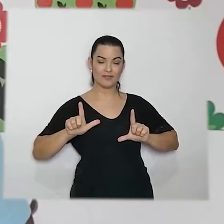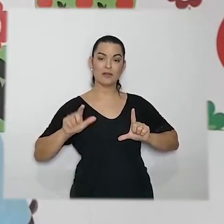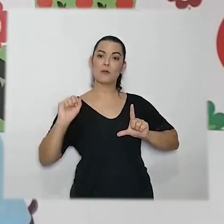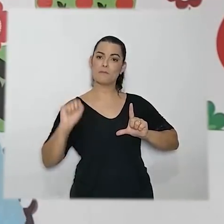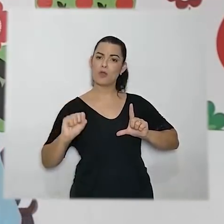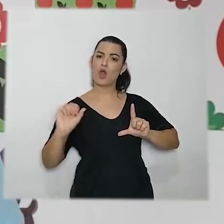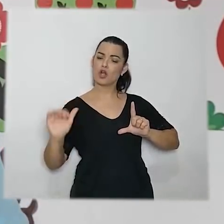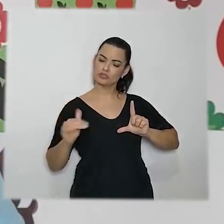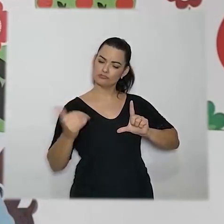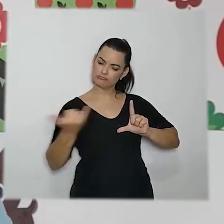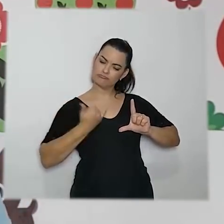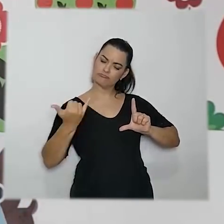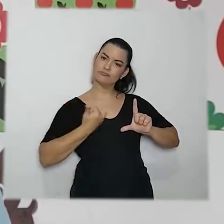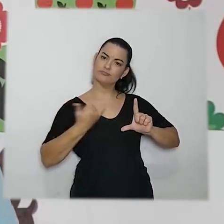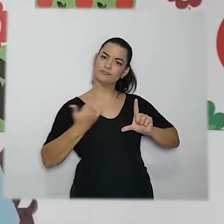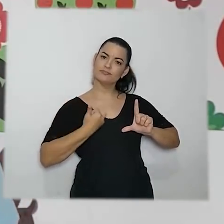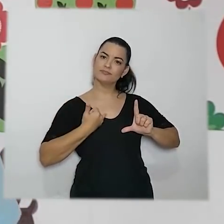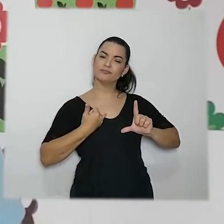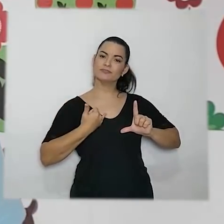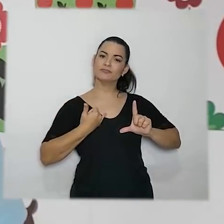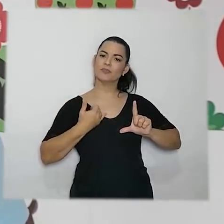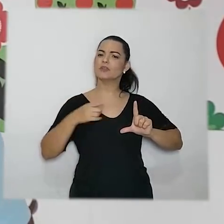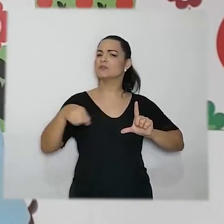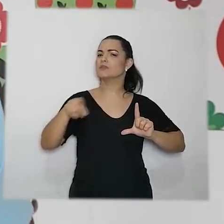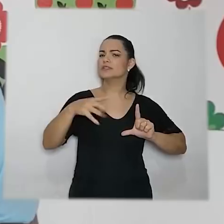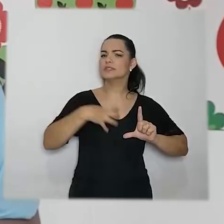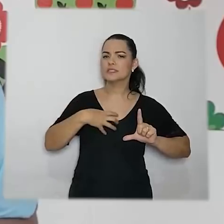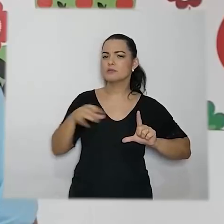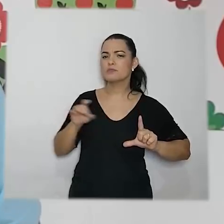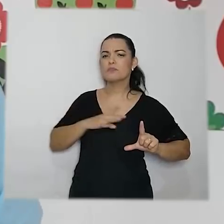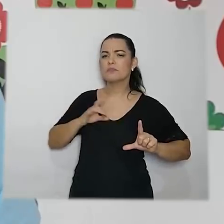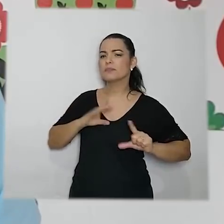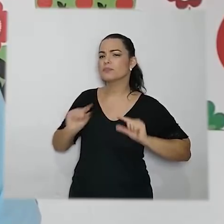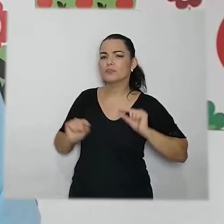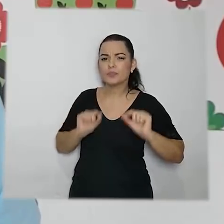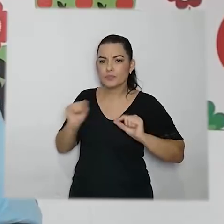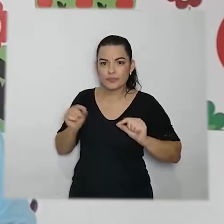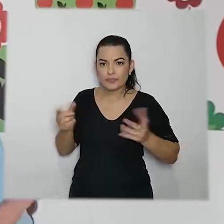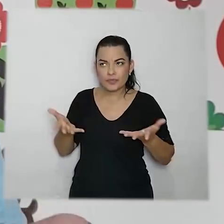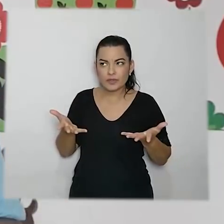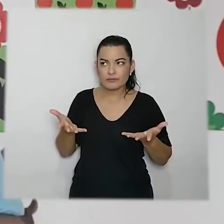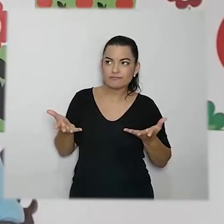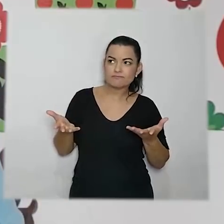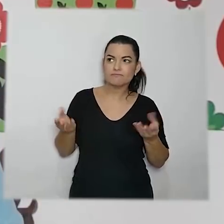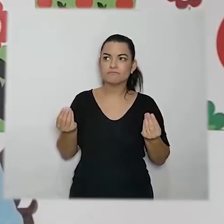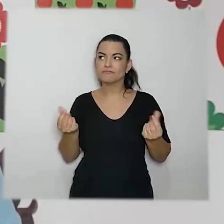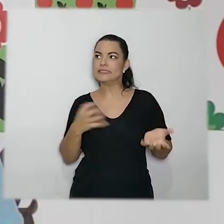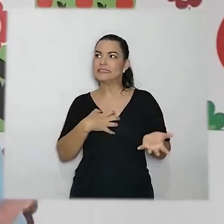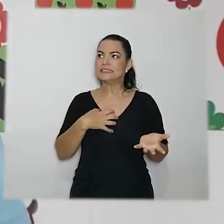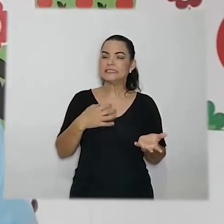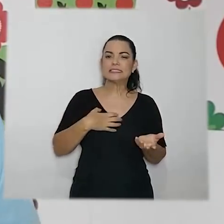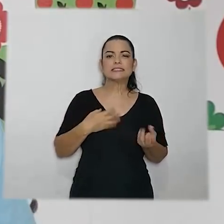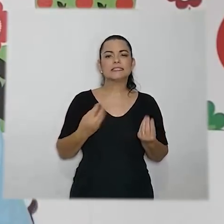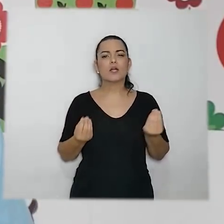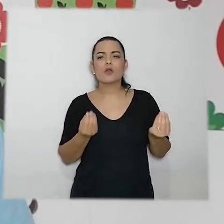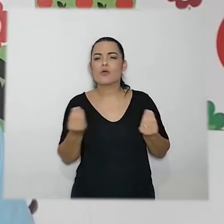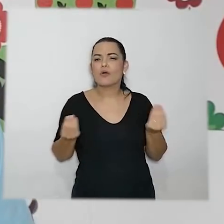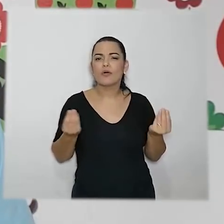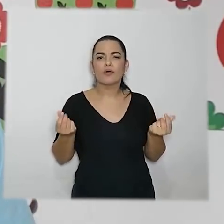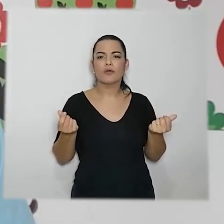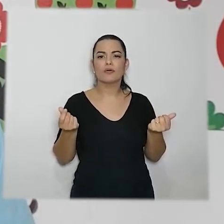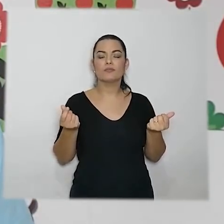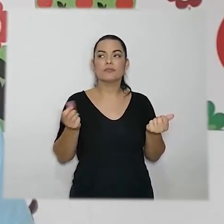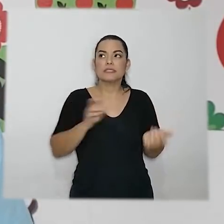conversar com a Pro sobre os seus medos. O que você tem medo? Como que você se sente quando